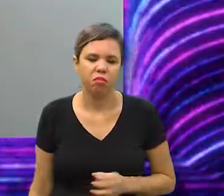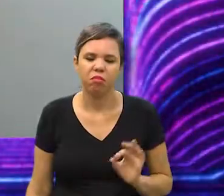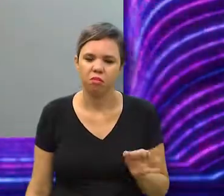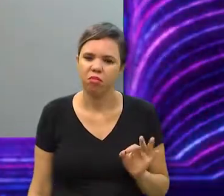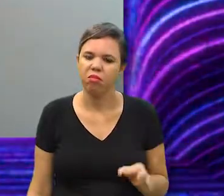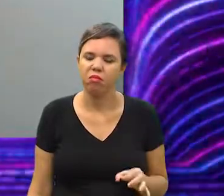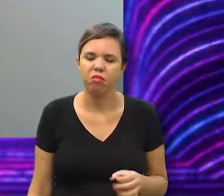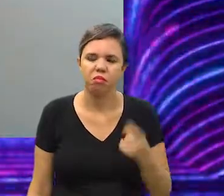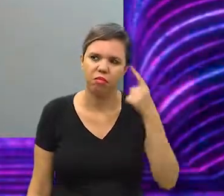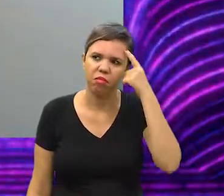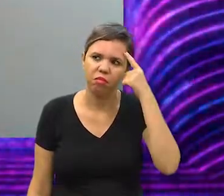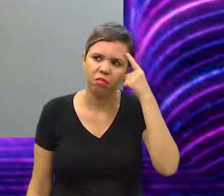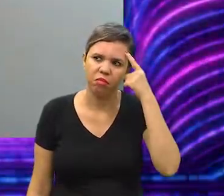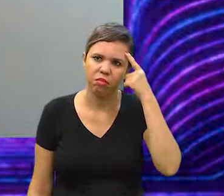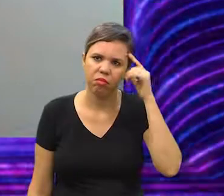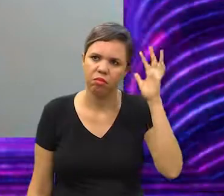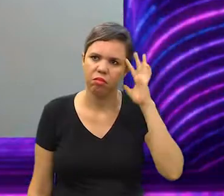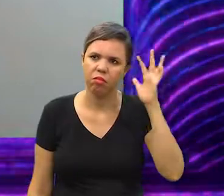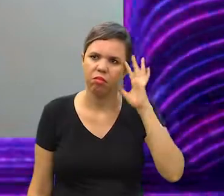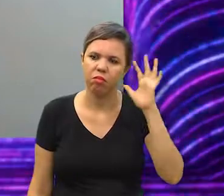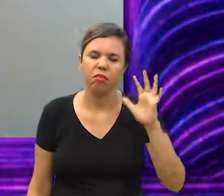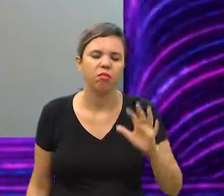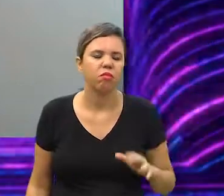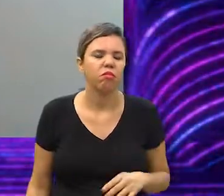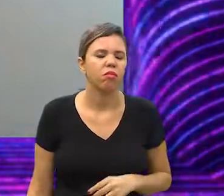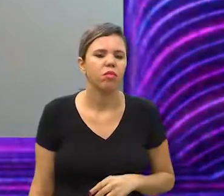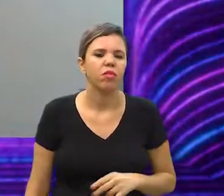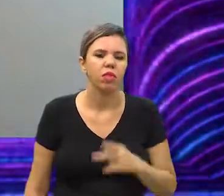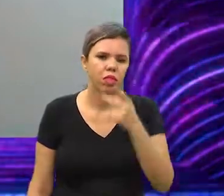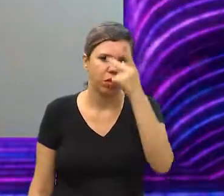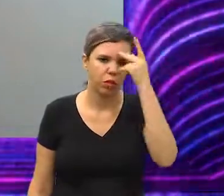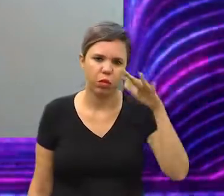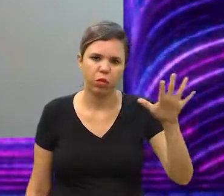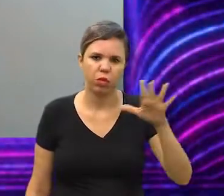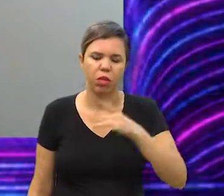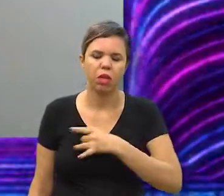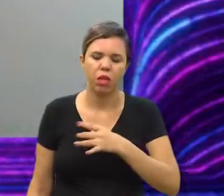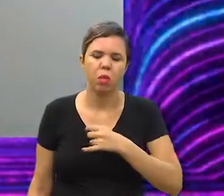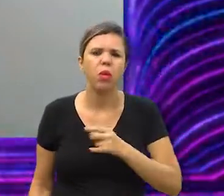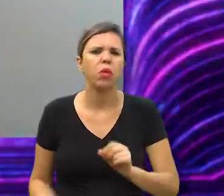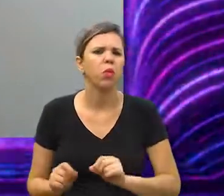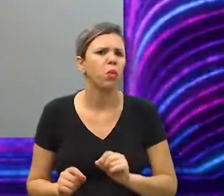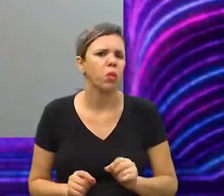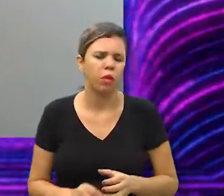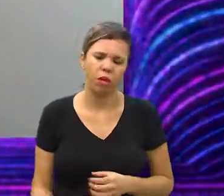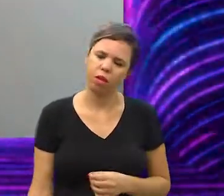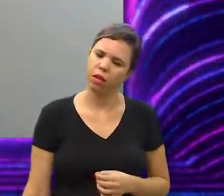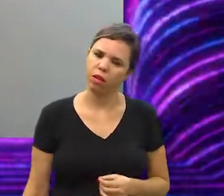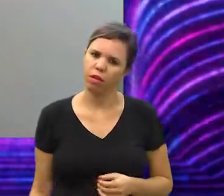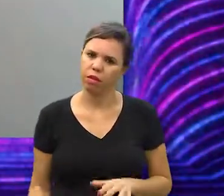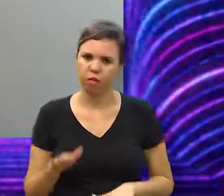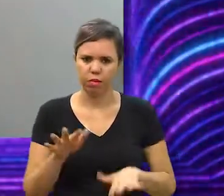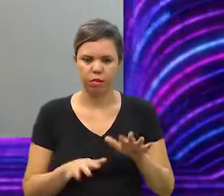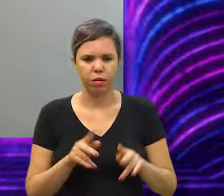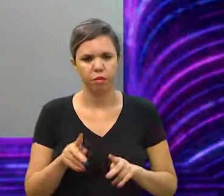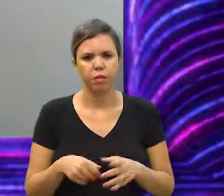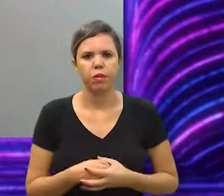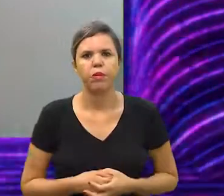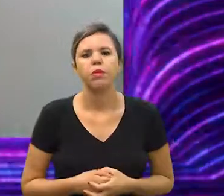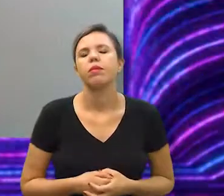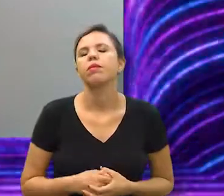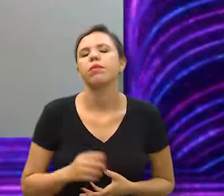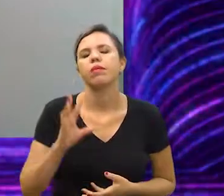uma ideia assim, da gente pensar que todo mundo no mundo tem medo de alguma coisa, né? Vai de cada